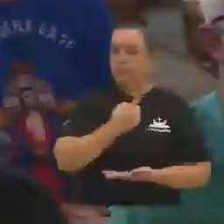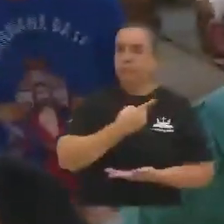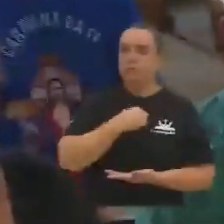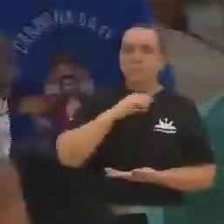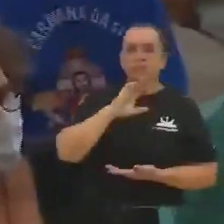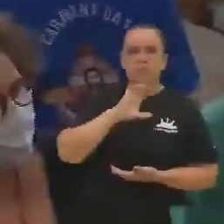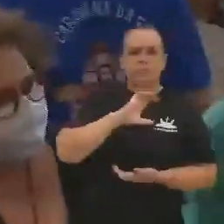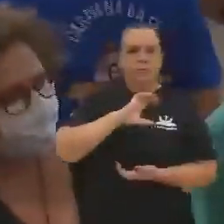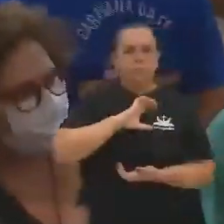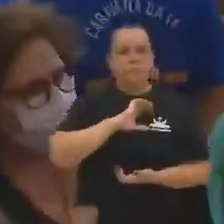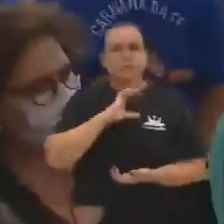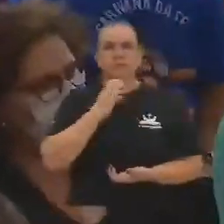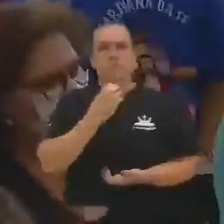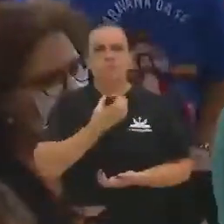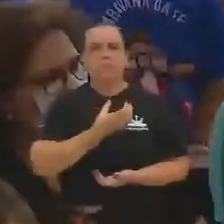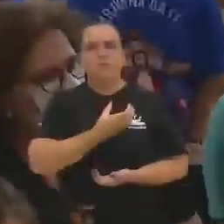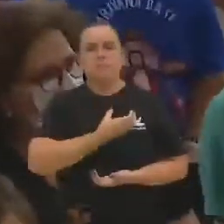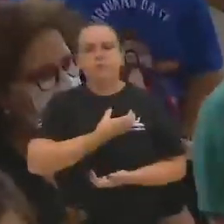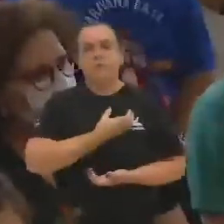Convertei-nos, ó